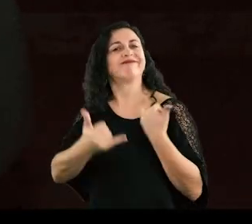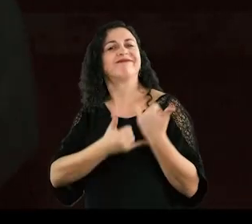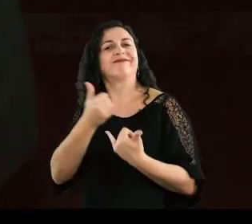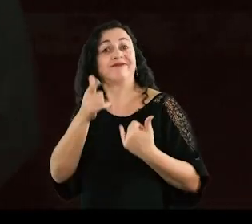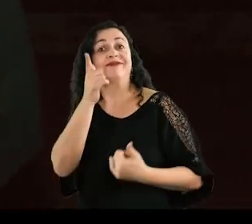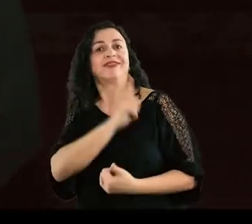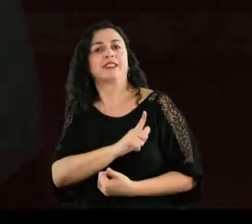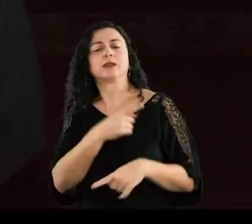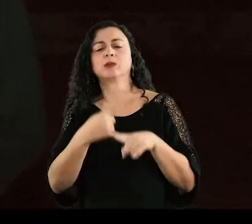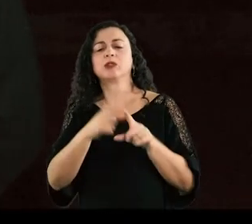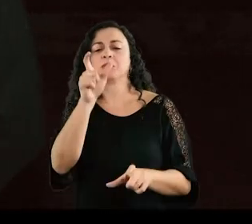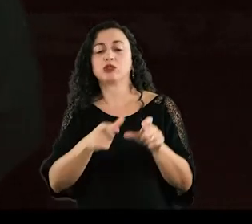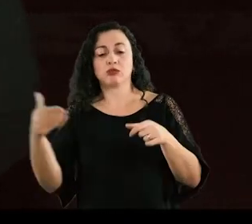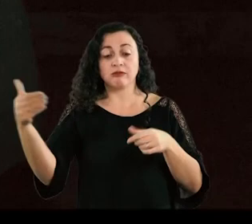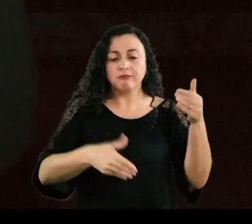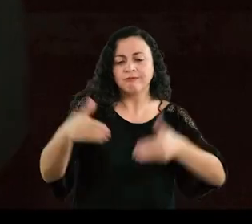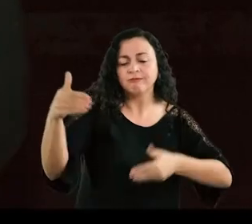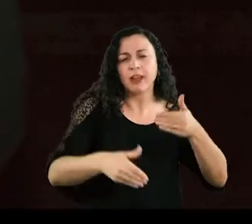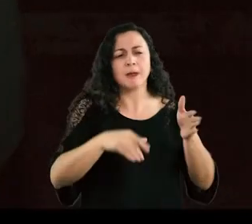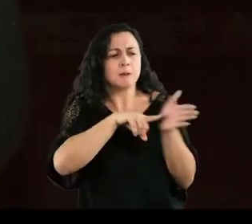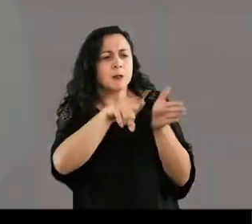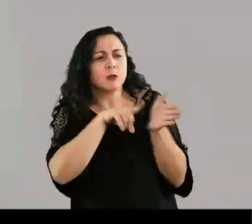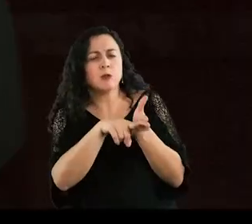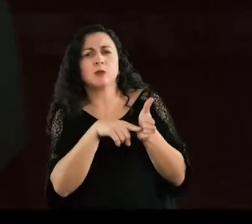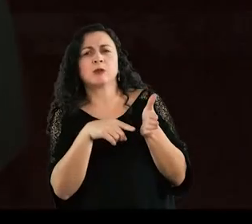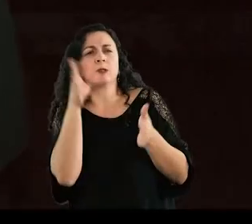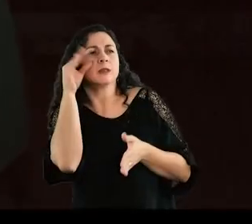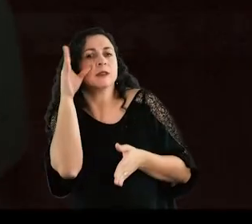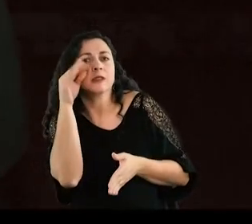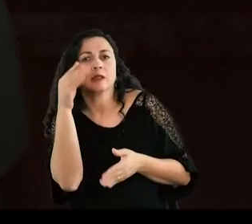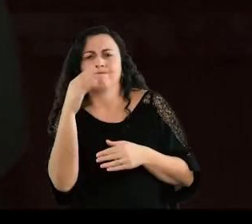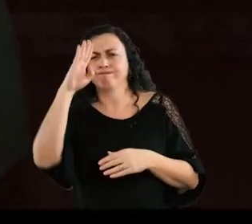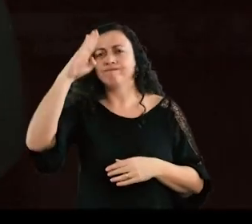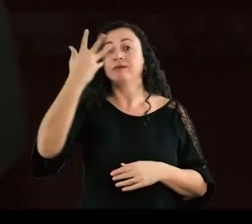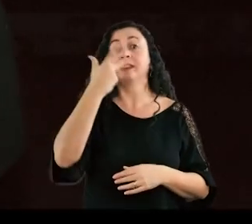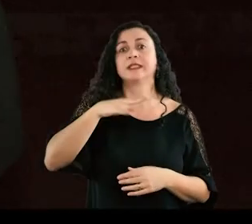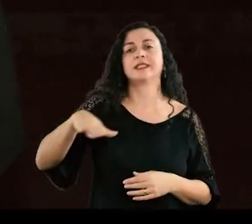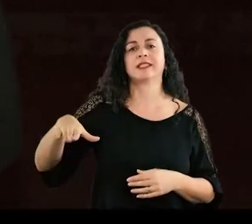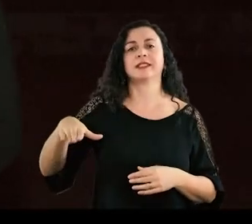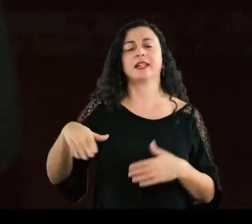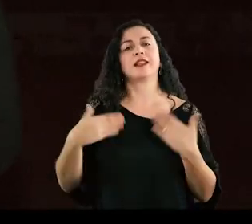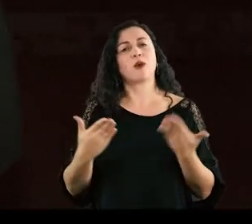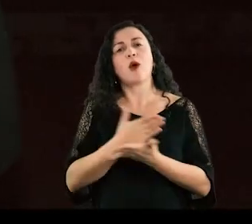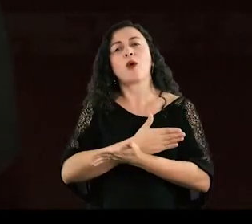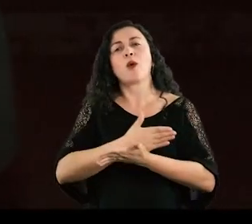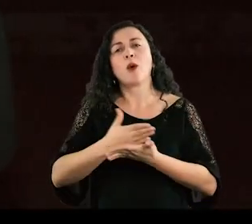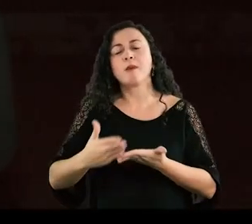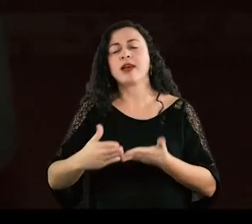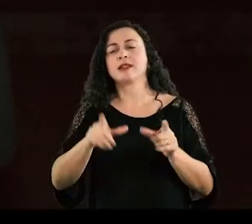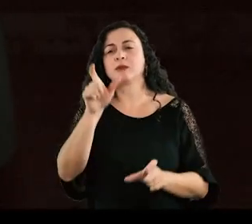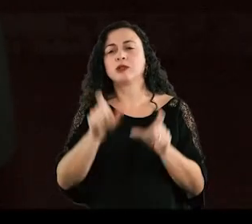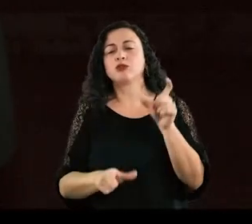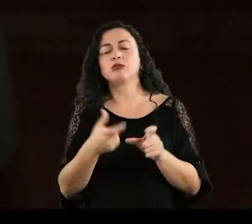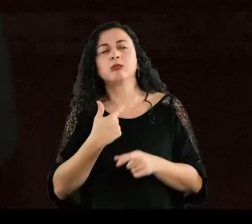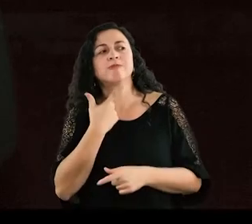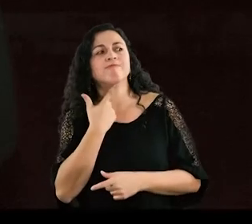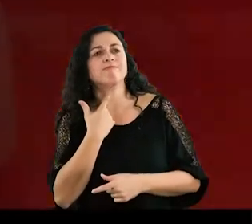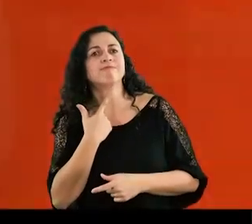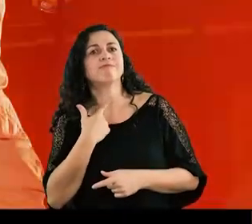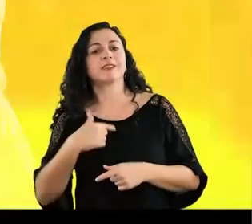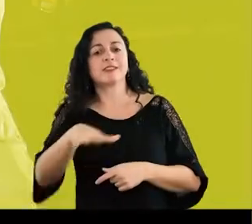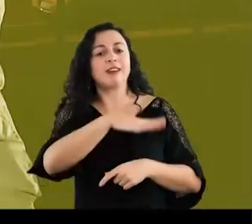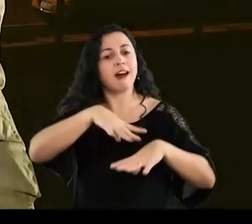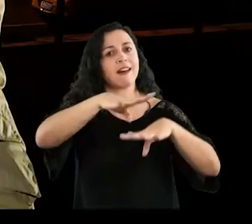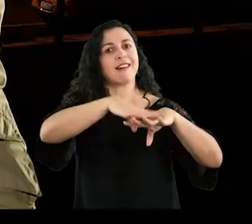que vem para cá começa a fazer pergunta, crianças principalmente, e isso tudo começa a puxar para a área de ciências naturais e de exatas,